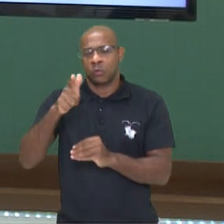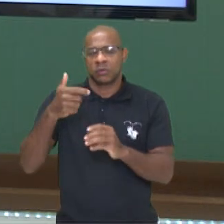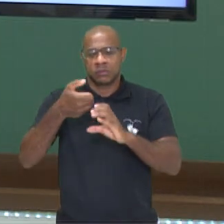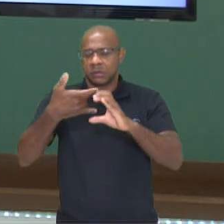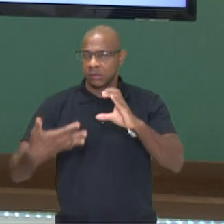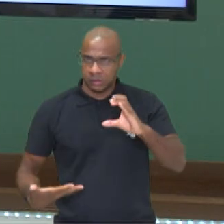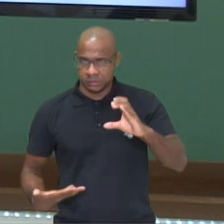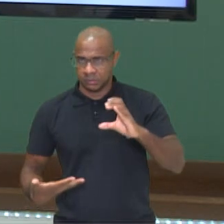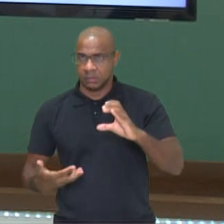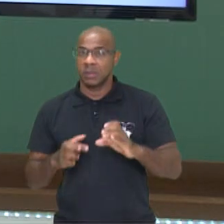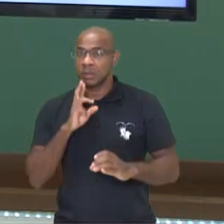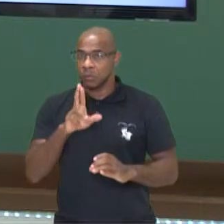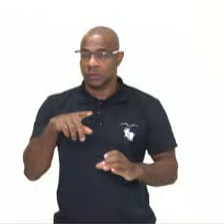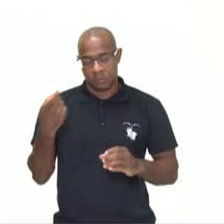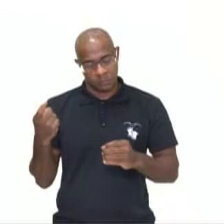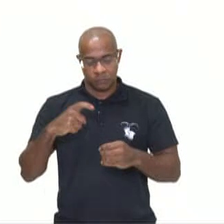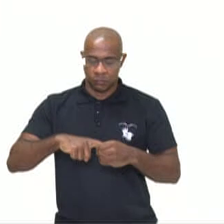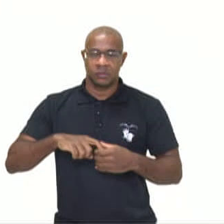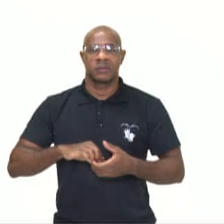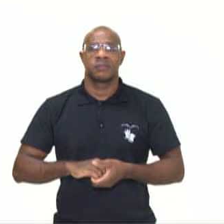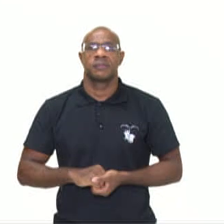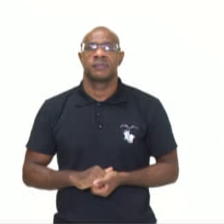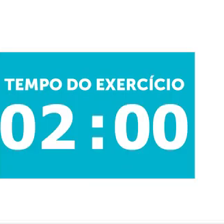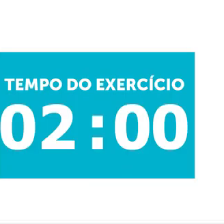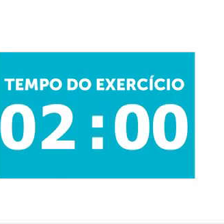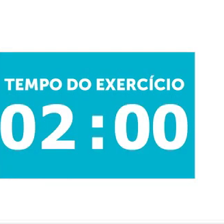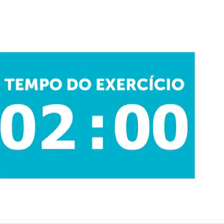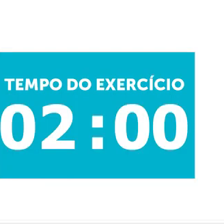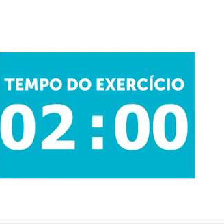características? Responda.